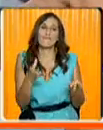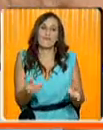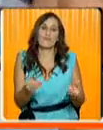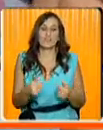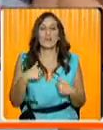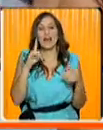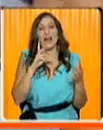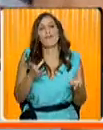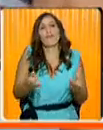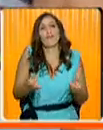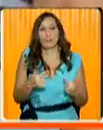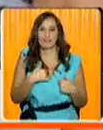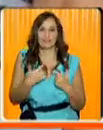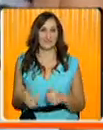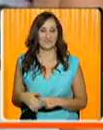Ela é fofinha. Eu sou a fofinha.